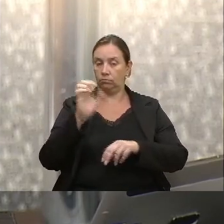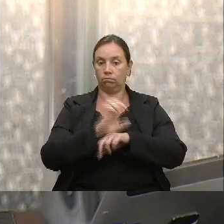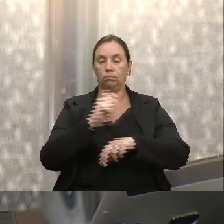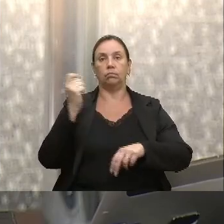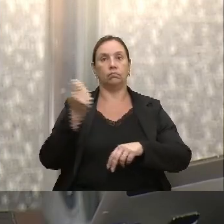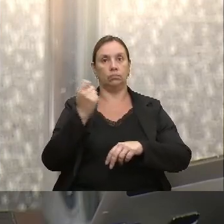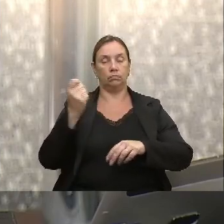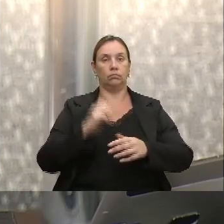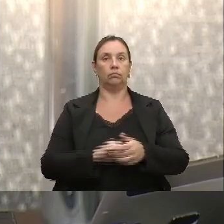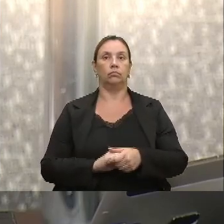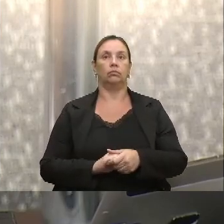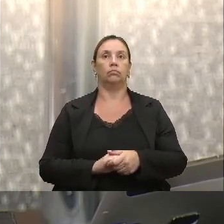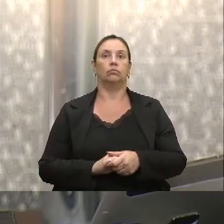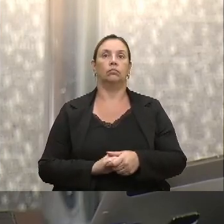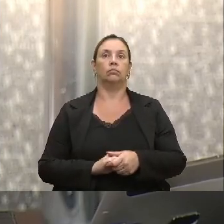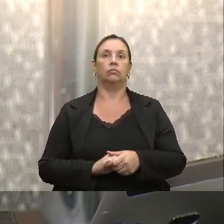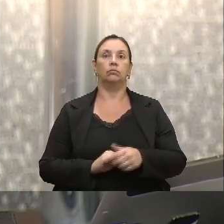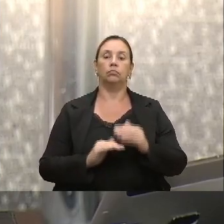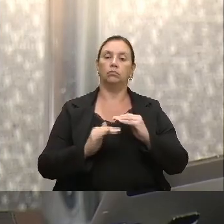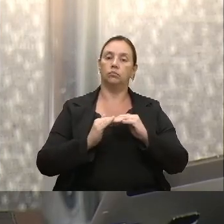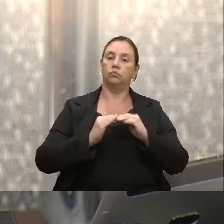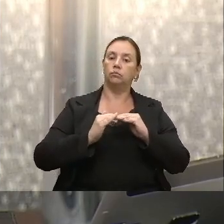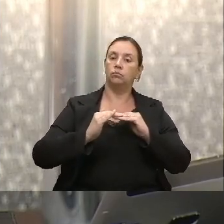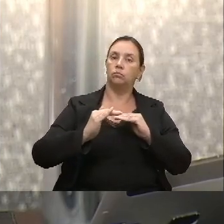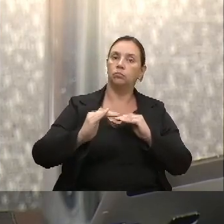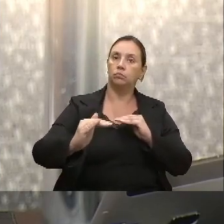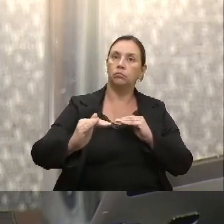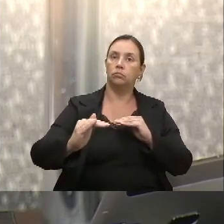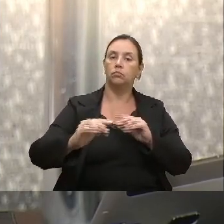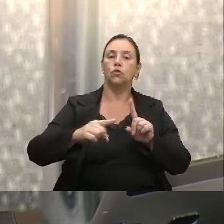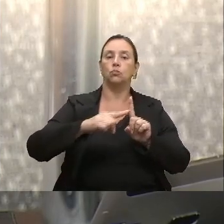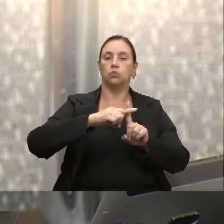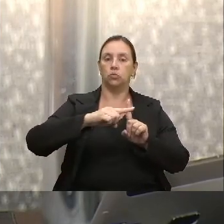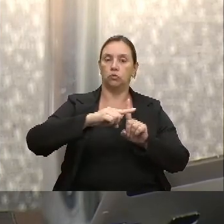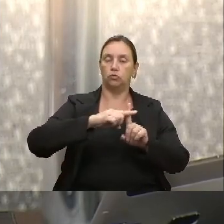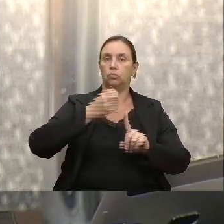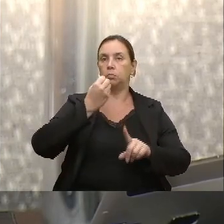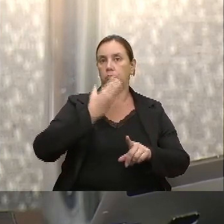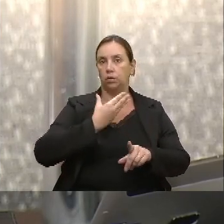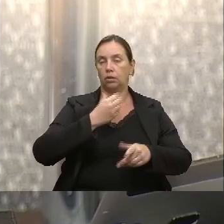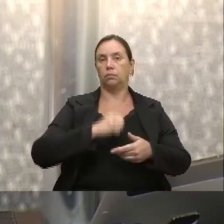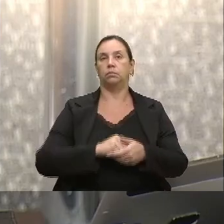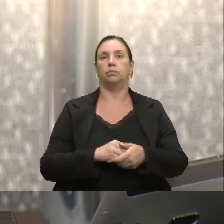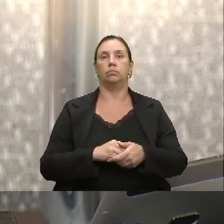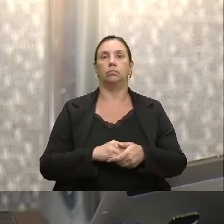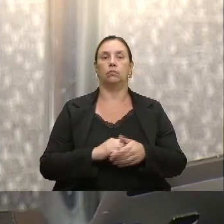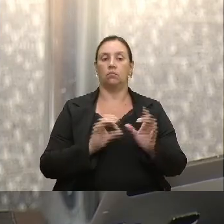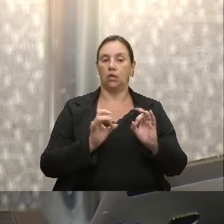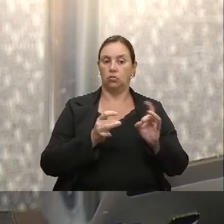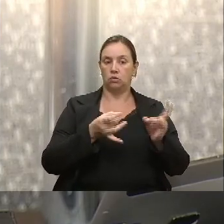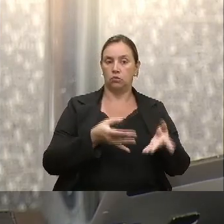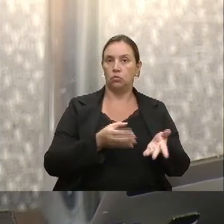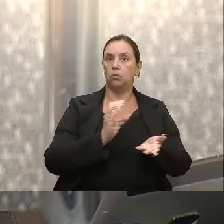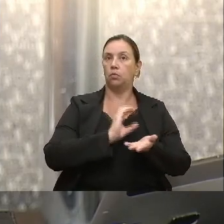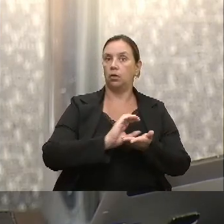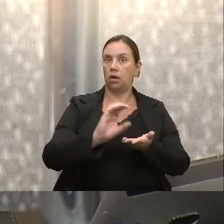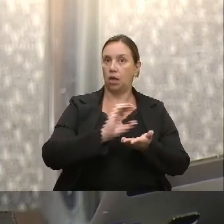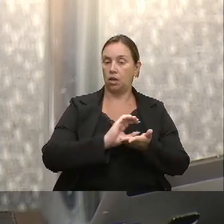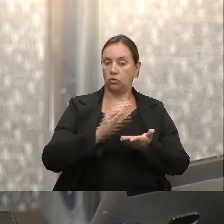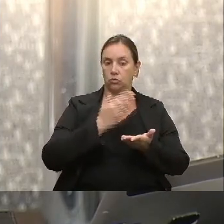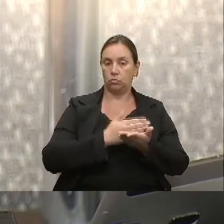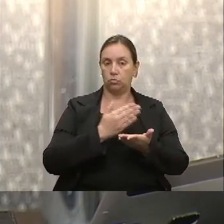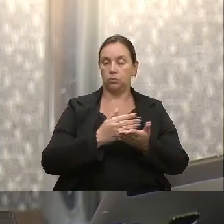Sul estavam em condições positivas. Ele abriu mão dos créditos da Lei